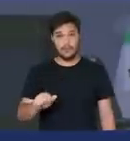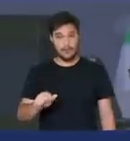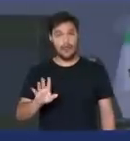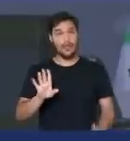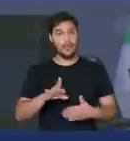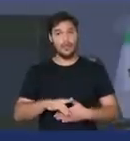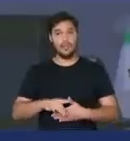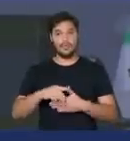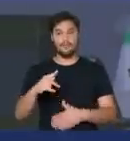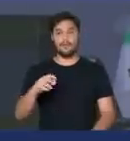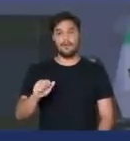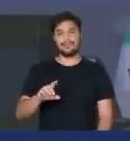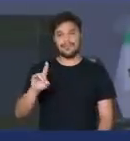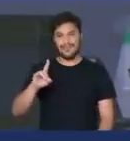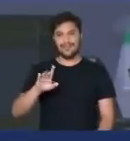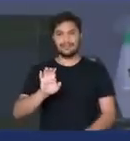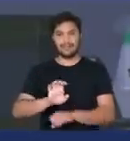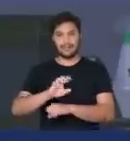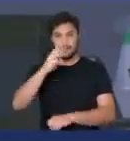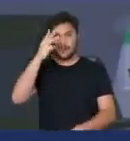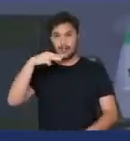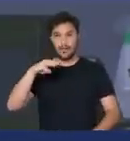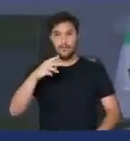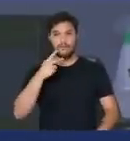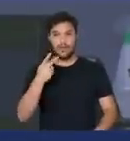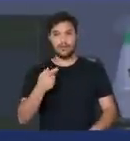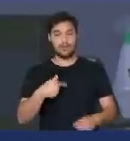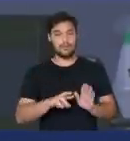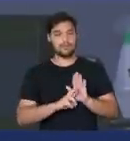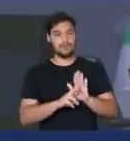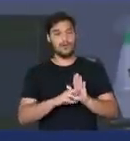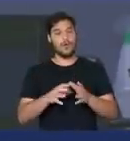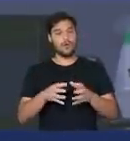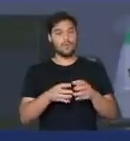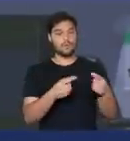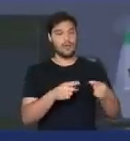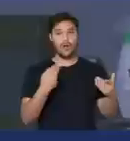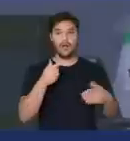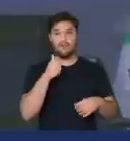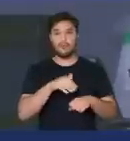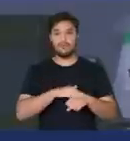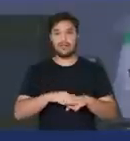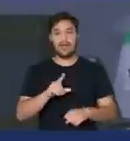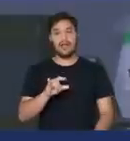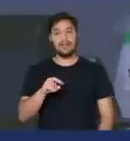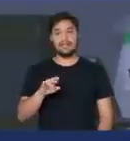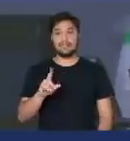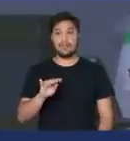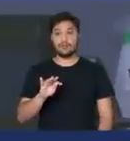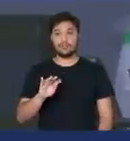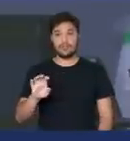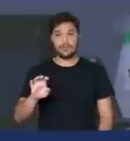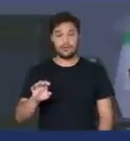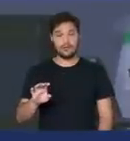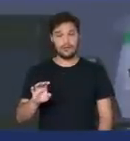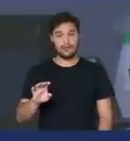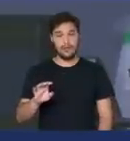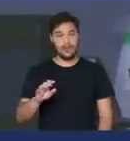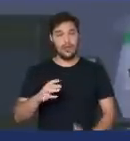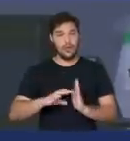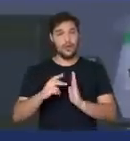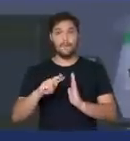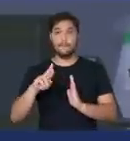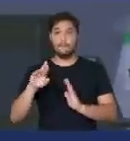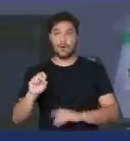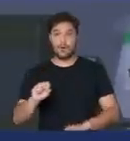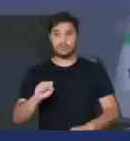Pindaré, líder do PSB, ele que é do Maranhão, falando aqui em nome da oposição. Nós vamos conversar agora com a deputada Aline Sleutis, do PROS